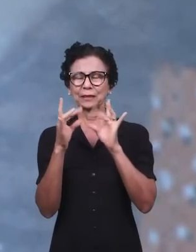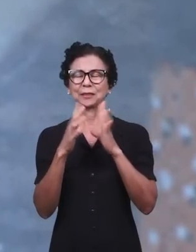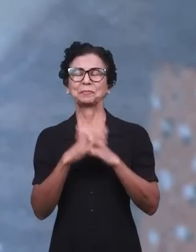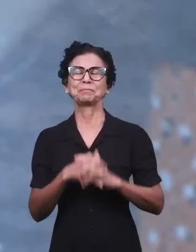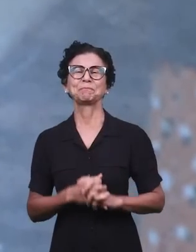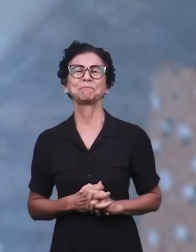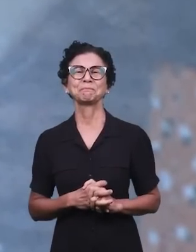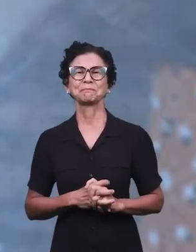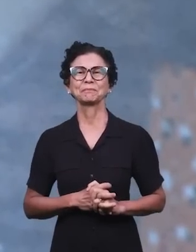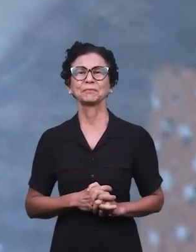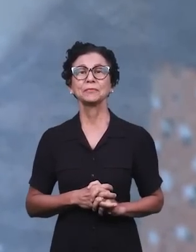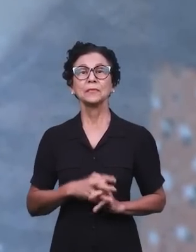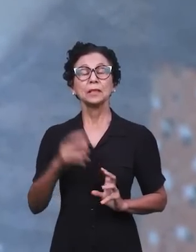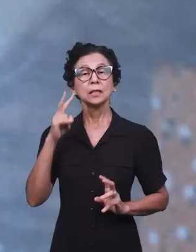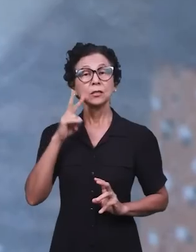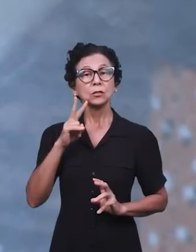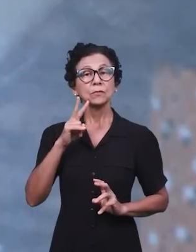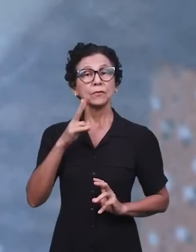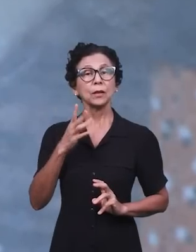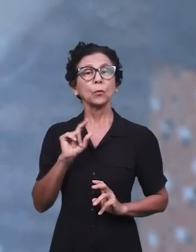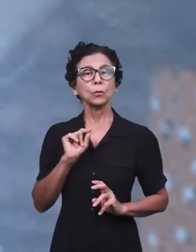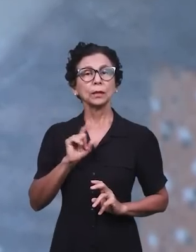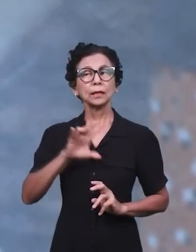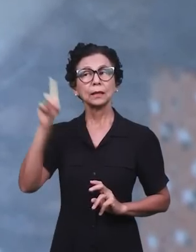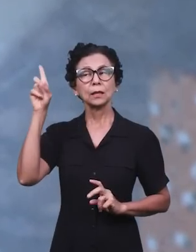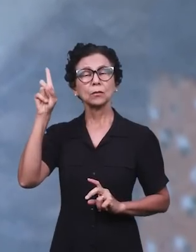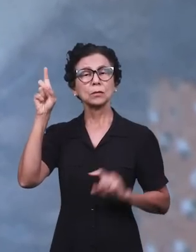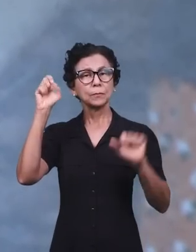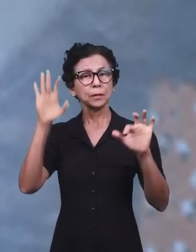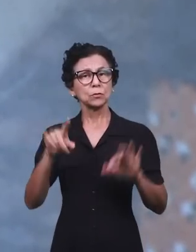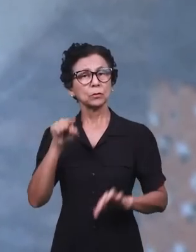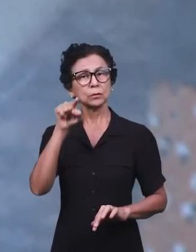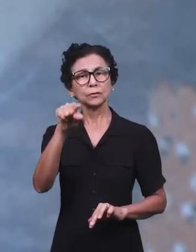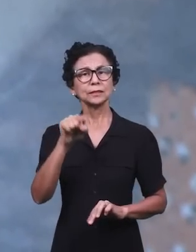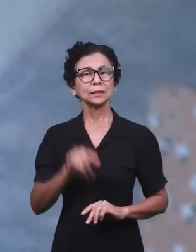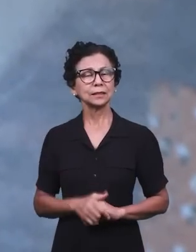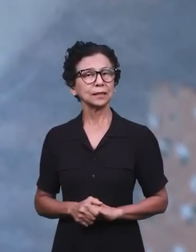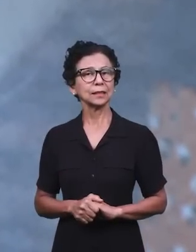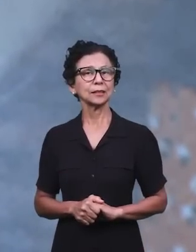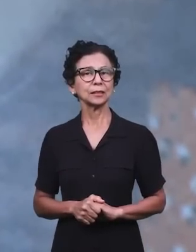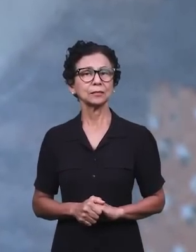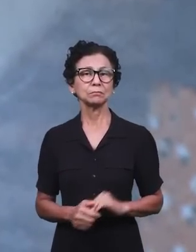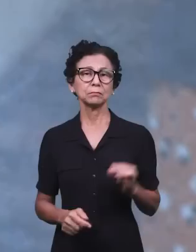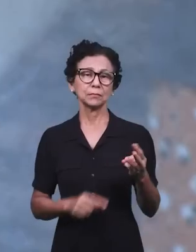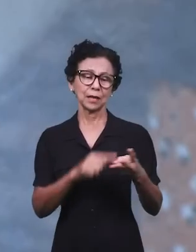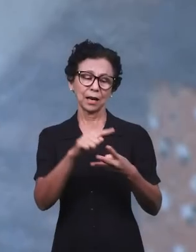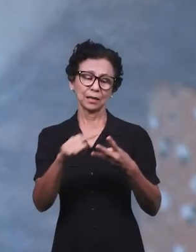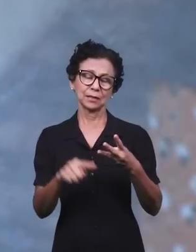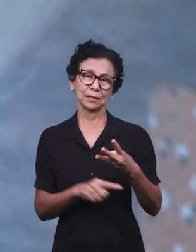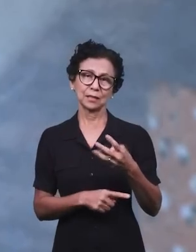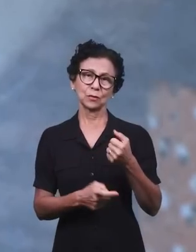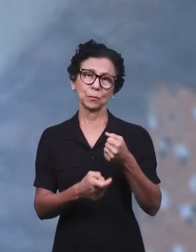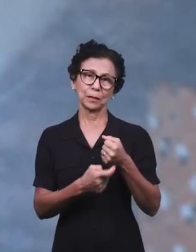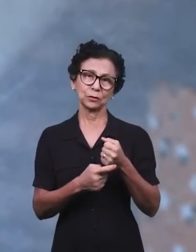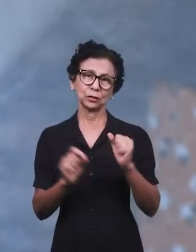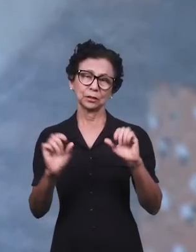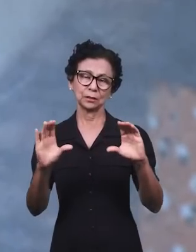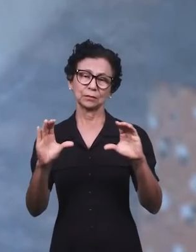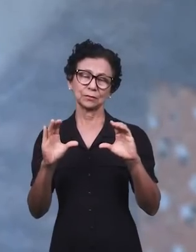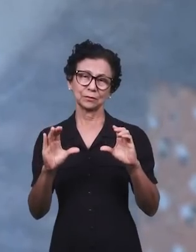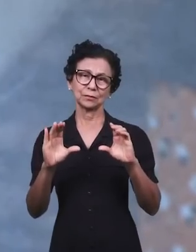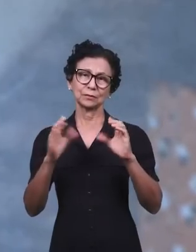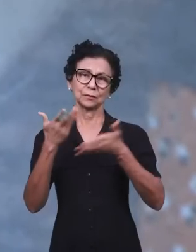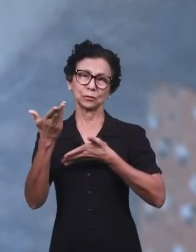poder ver o que o Senhor está fazendo na sua vida e qualquer uma dessas ações, as 3 se possível, fazem com que